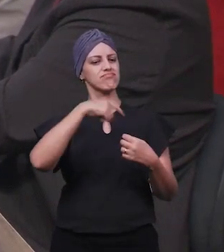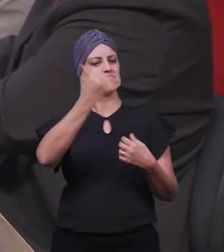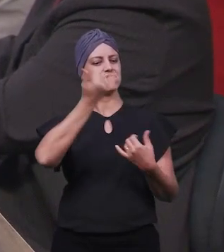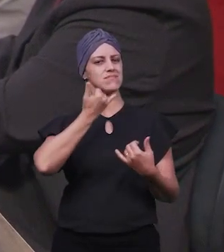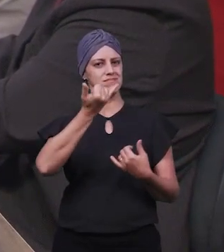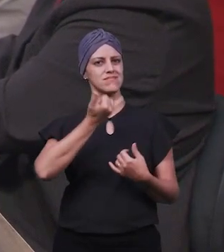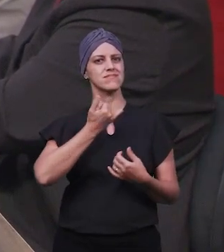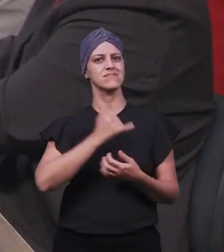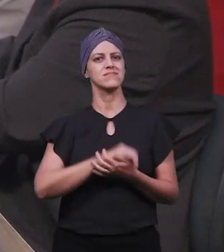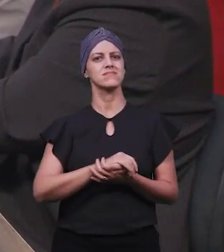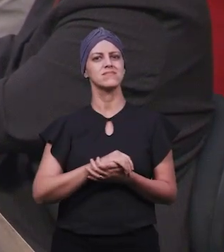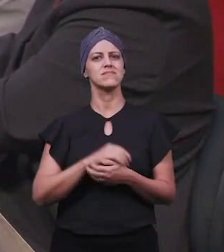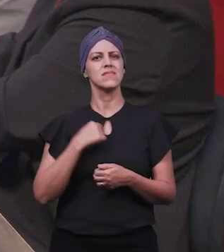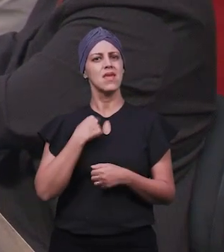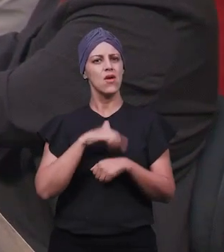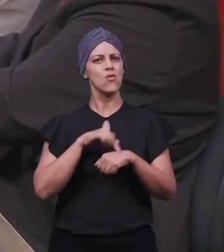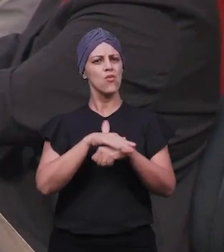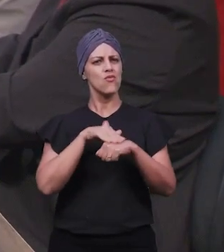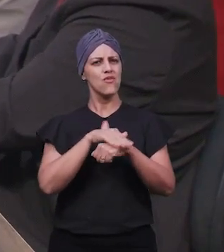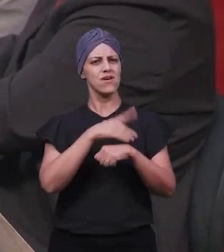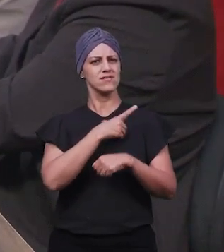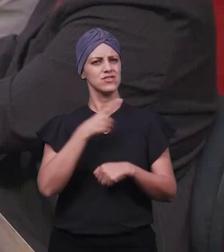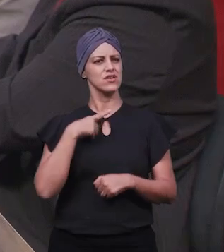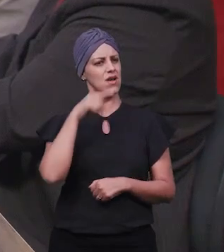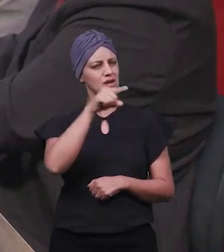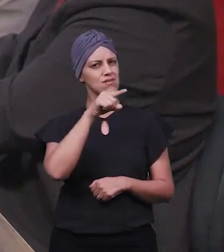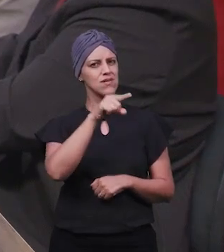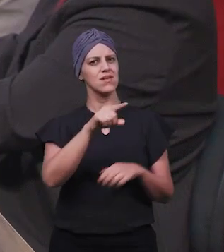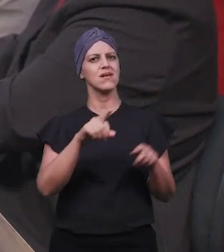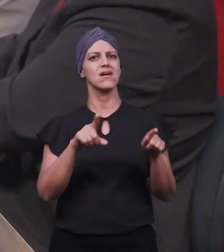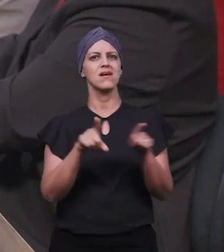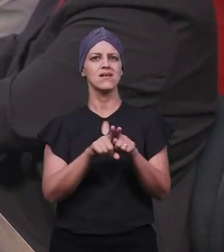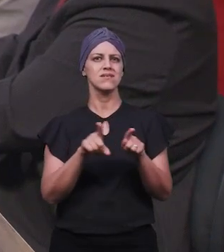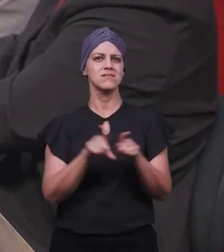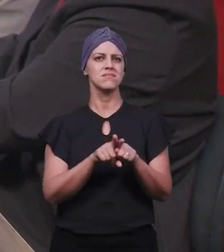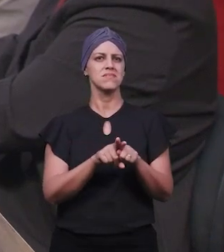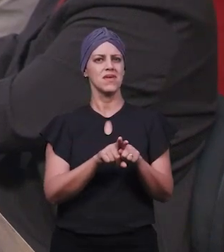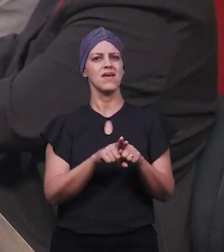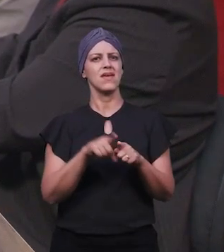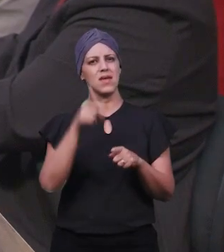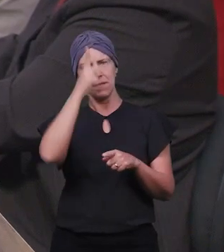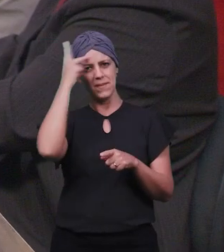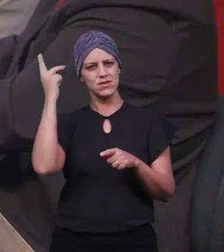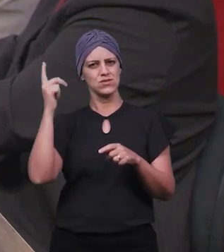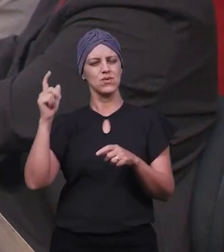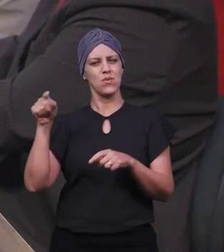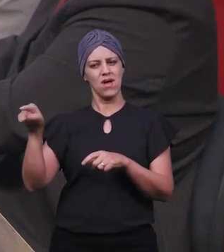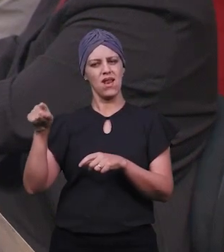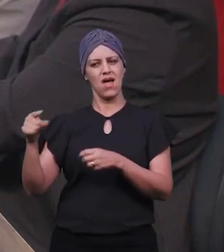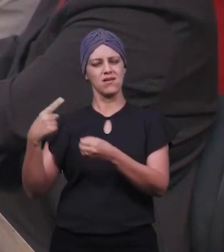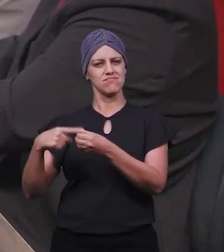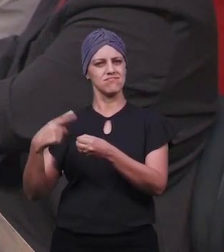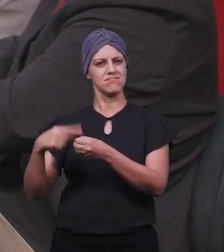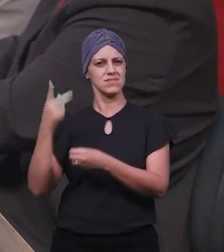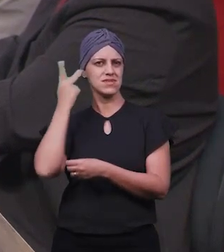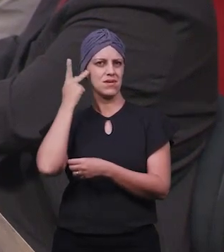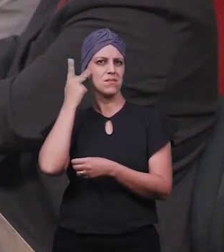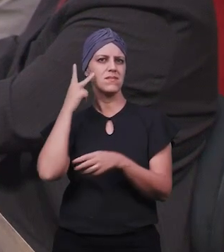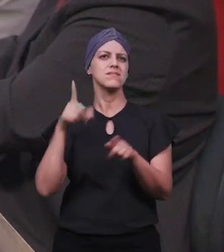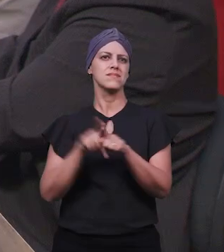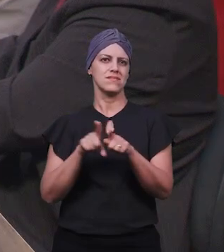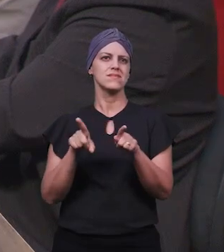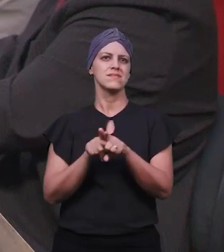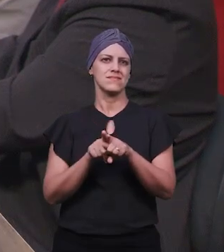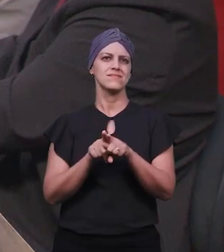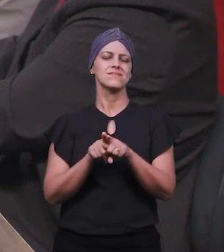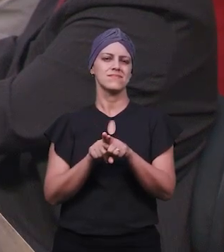estado em contato com o diácono dessa igreja e também, né, com essa primeira pessoa lá do interior de São Paulo que eu comentei, e